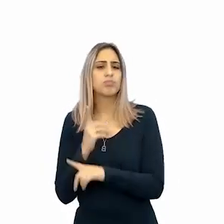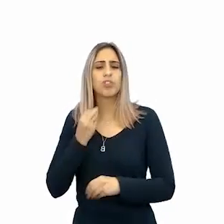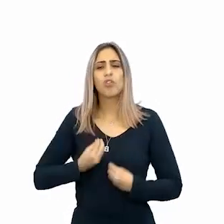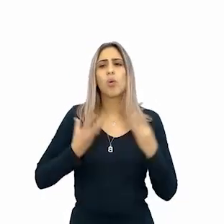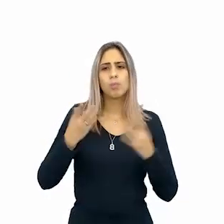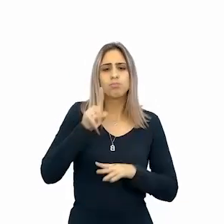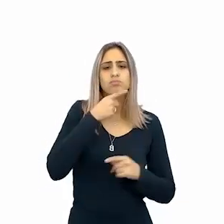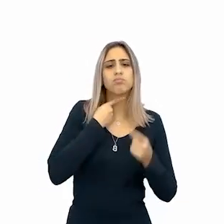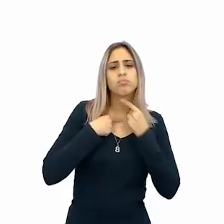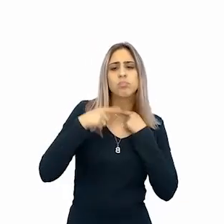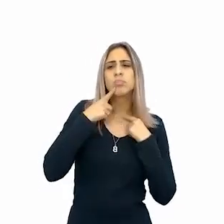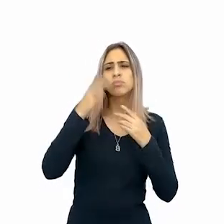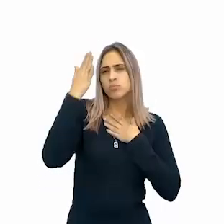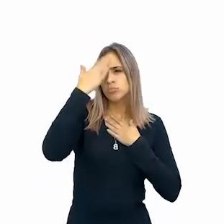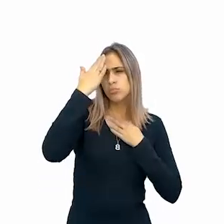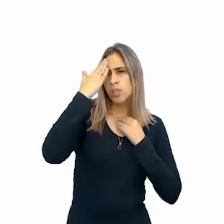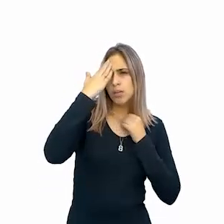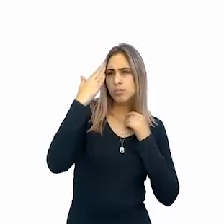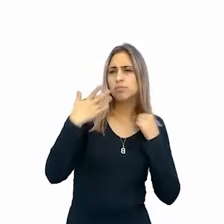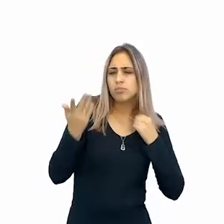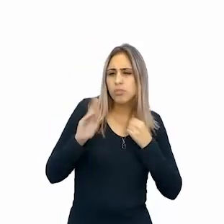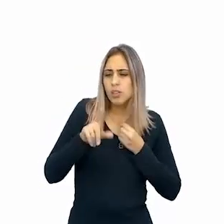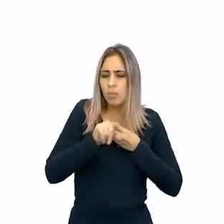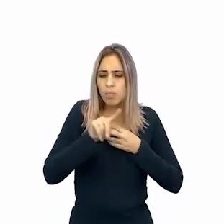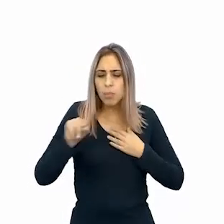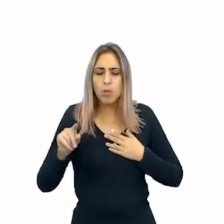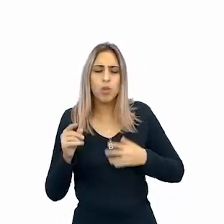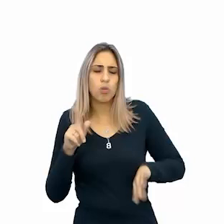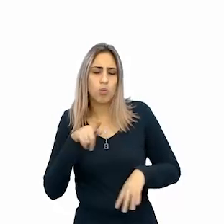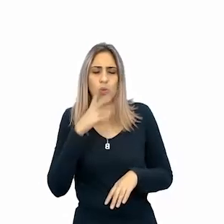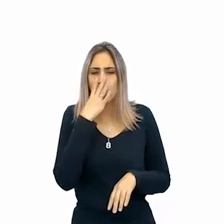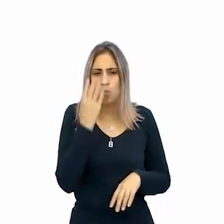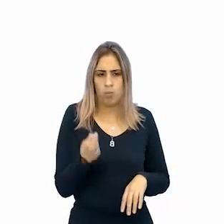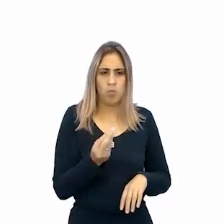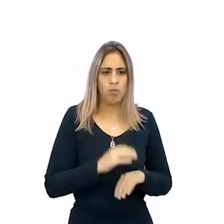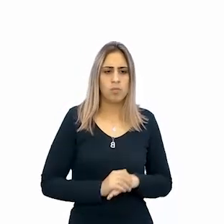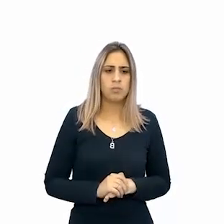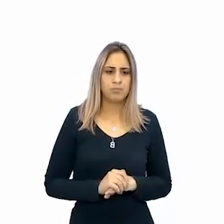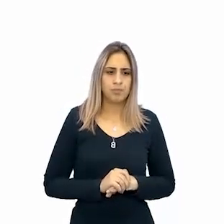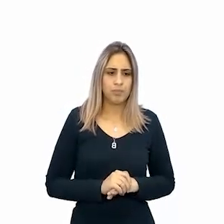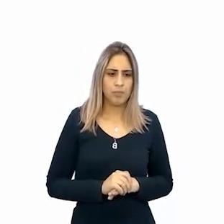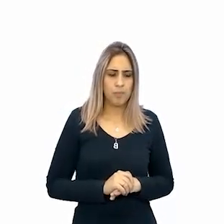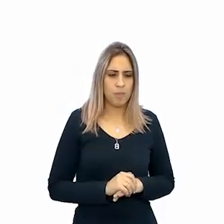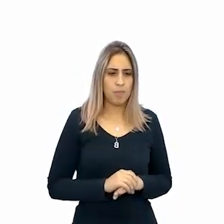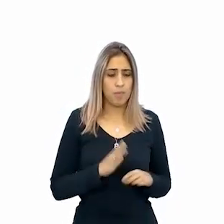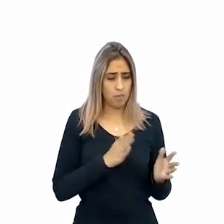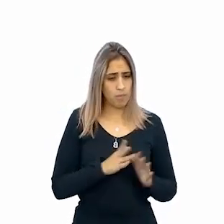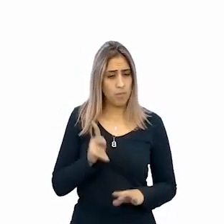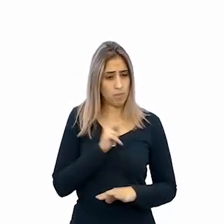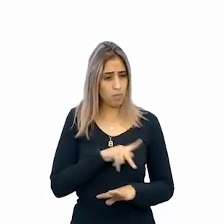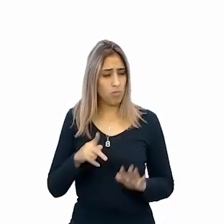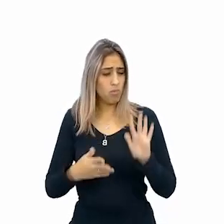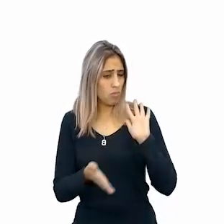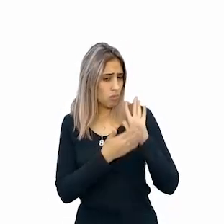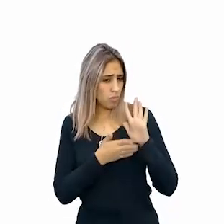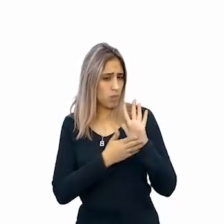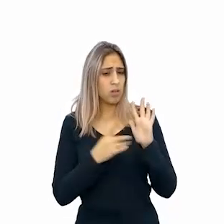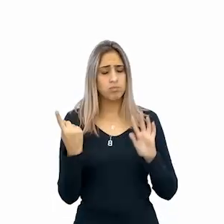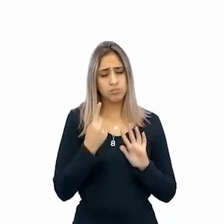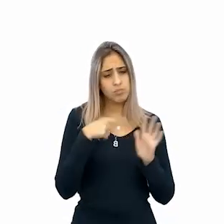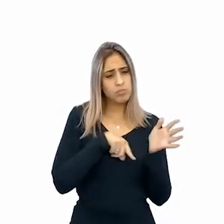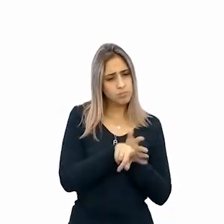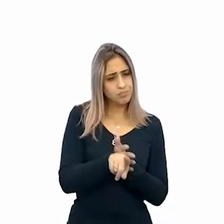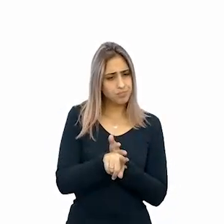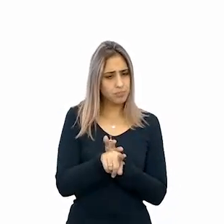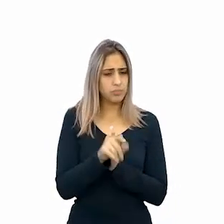informações que desejam saber, caso tenham escolhido o lobo-guará. Na sequência, o professor deve propor a primeira